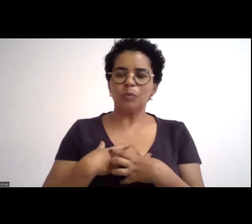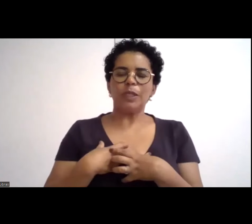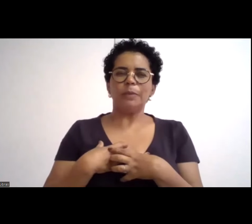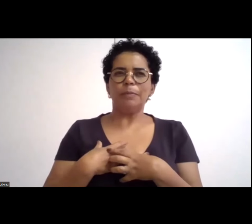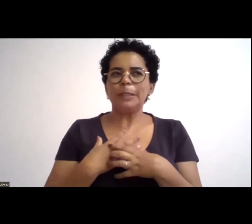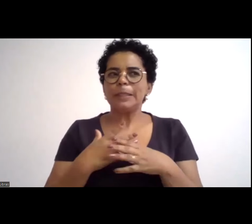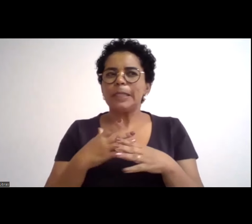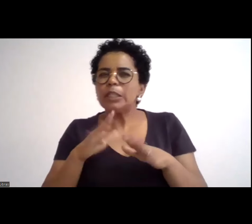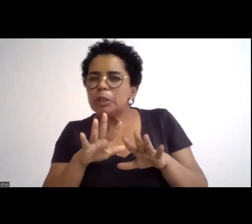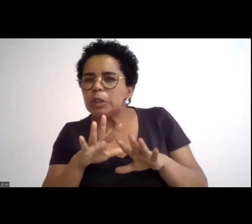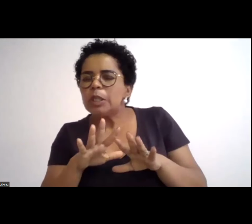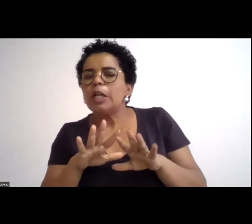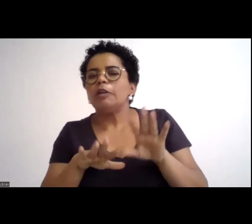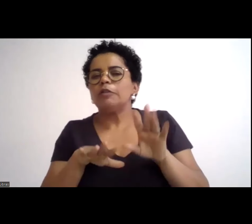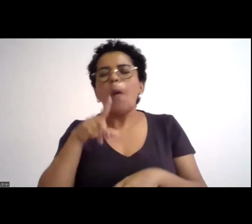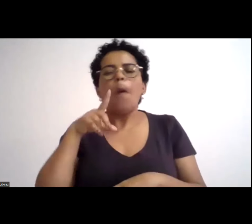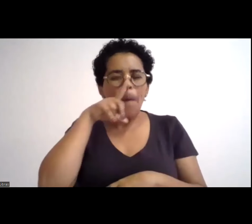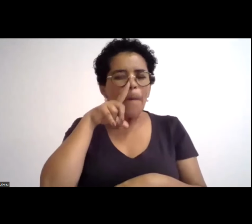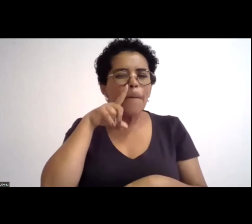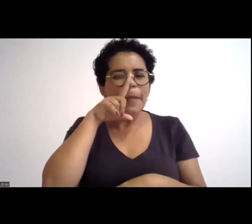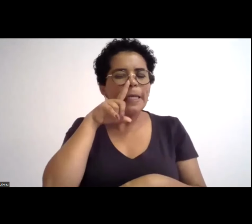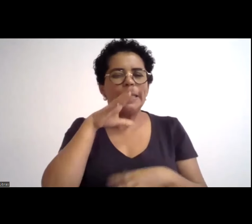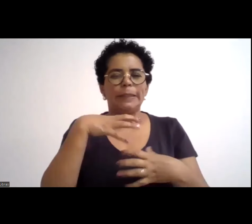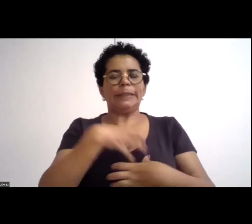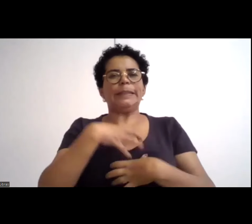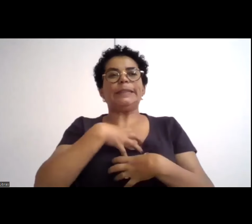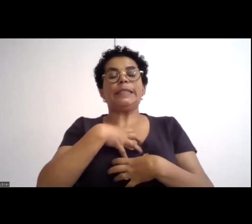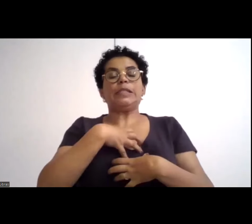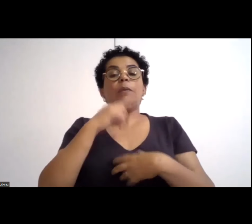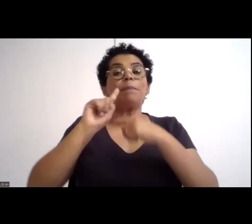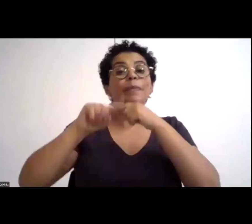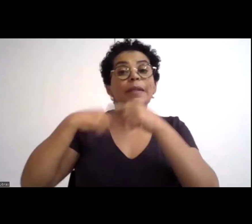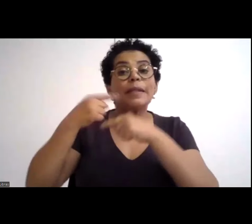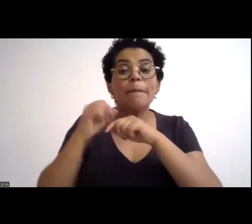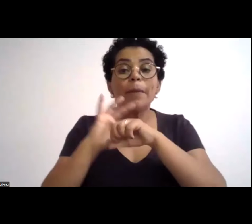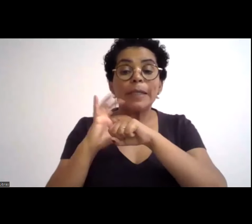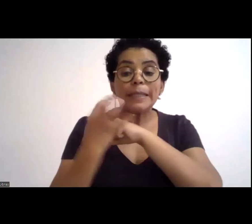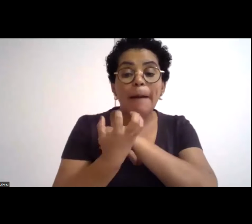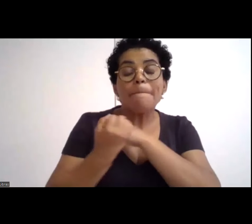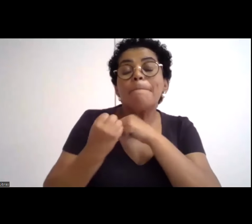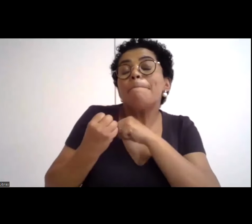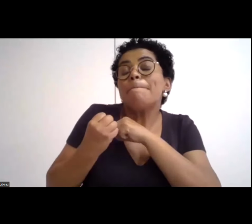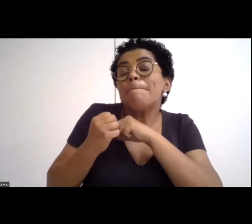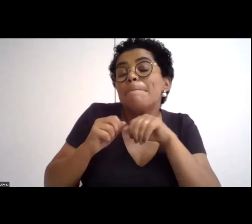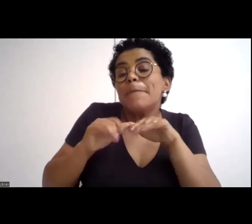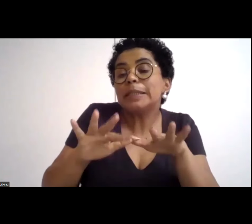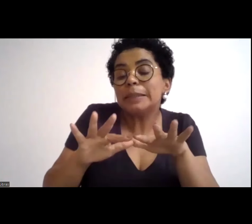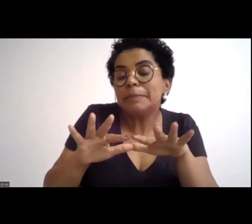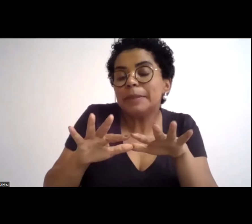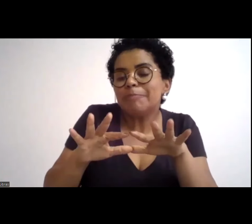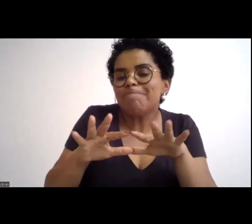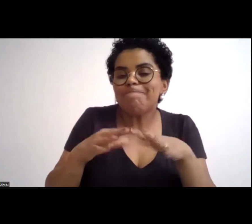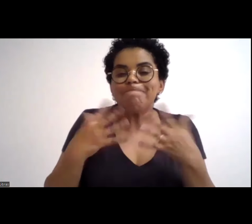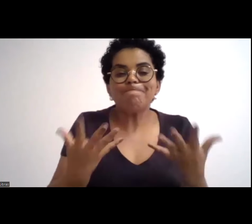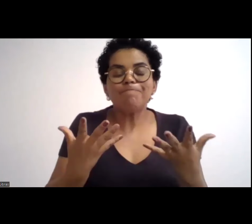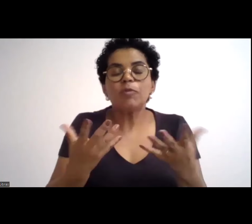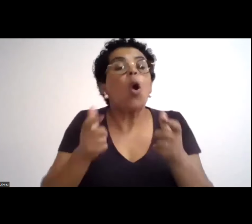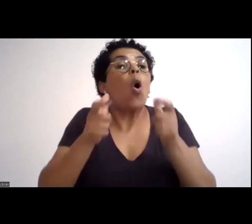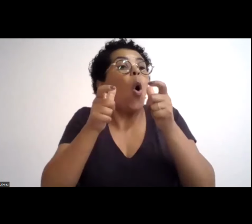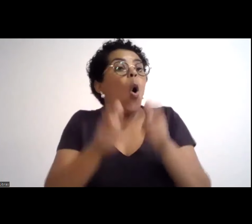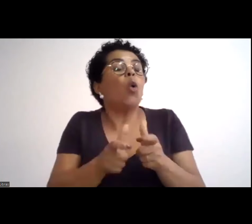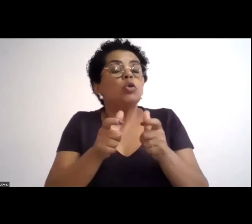abismo e a sensação de que, e depois da pandemia, e depois de tudo, né, onde fica,